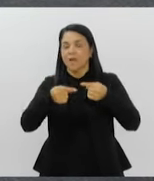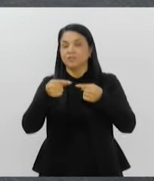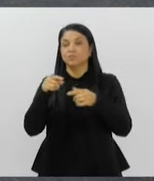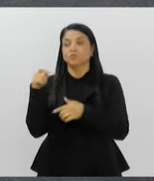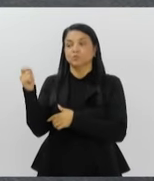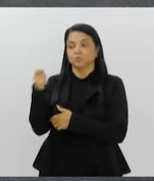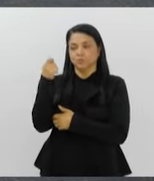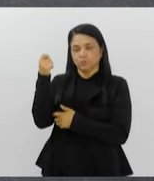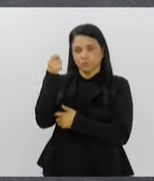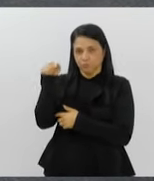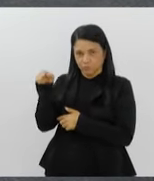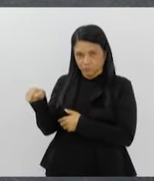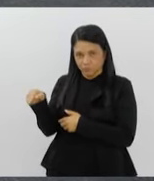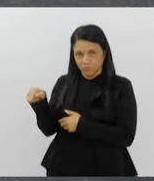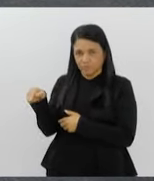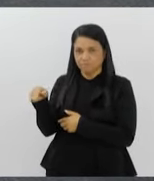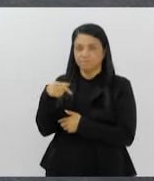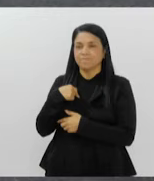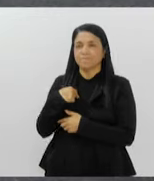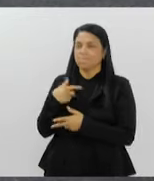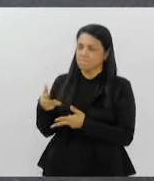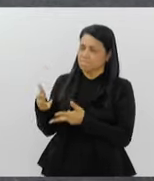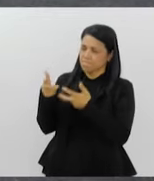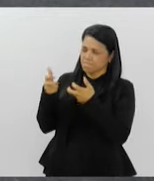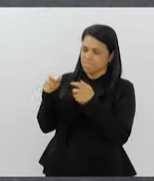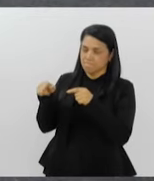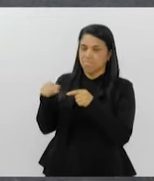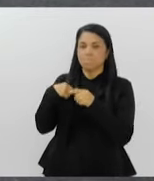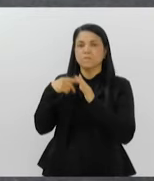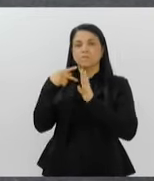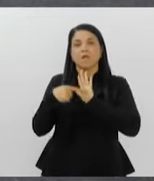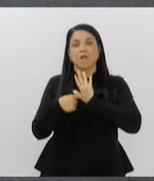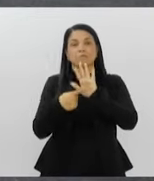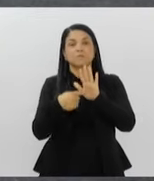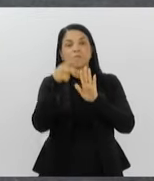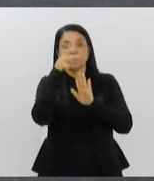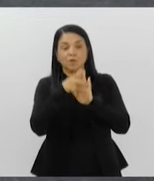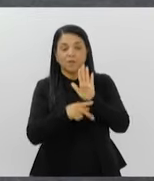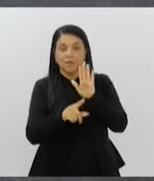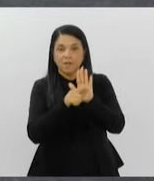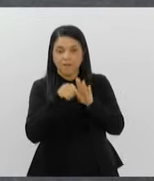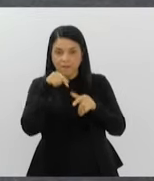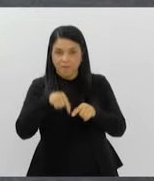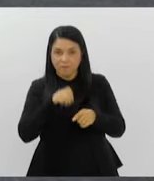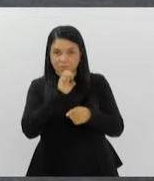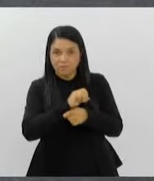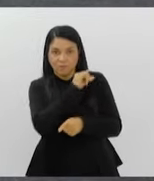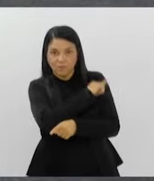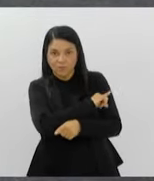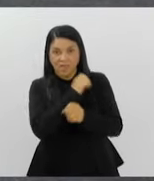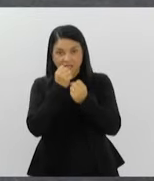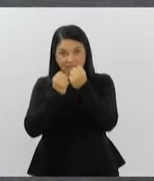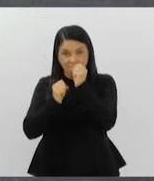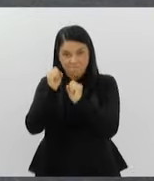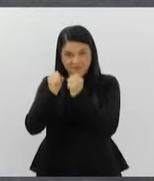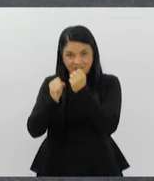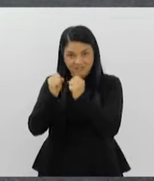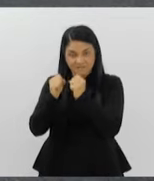Sul, e nós apresentamos esse projeto para que no Rio de Janeiro empresas que forem